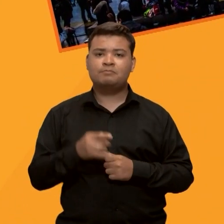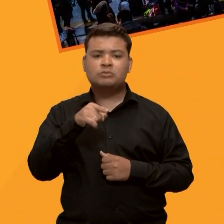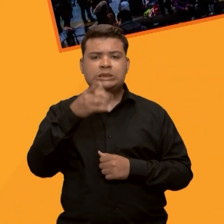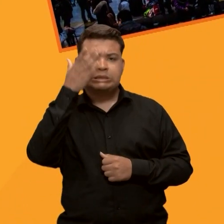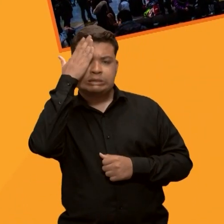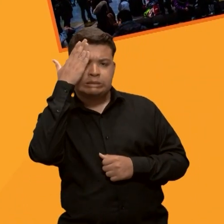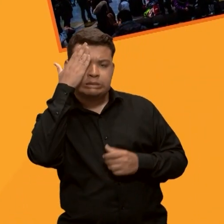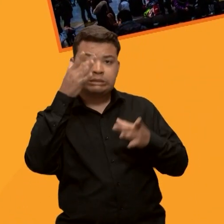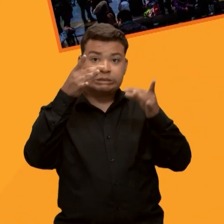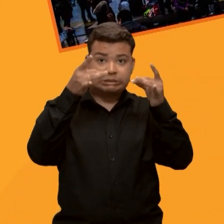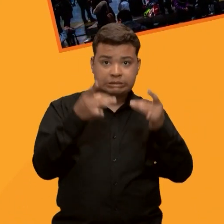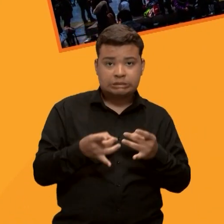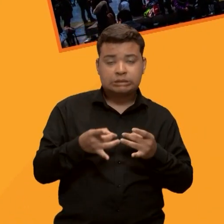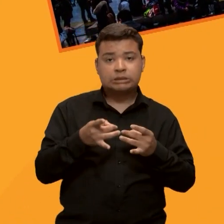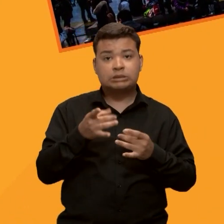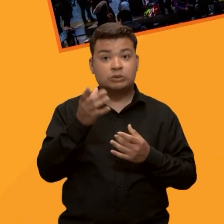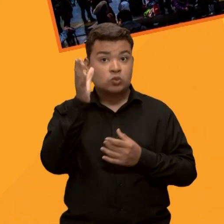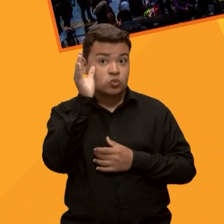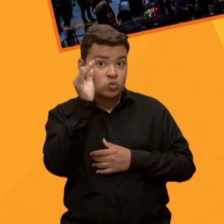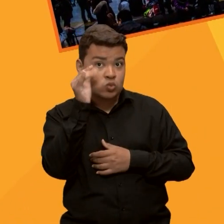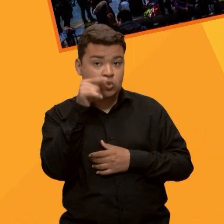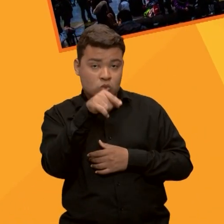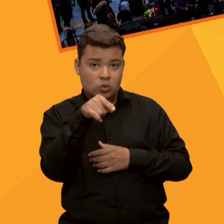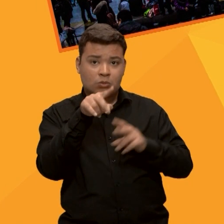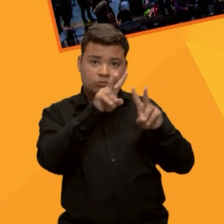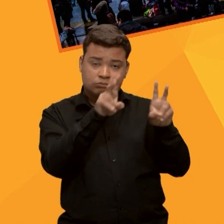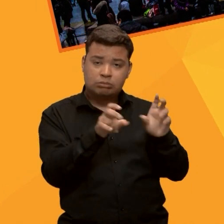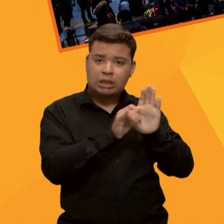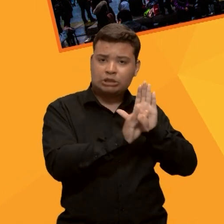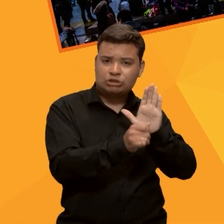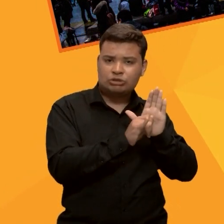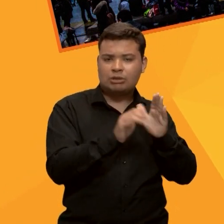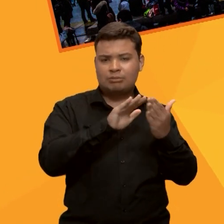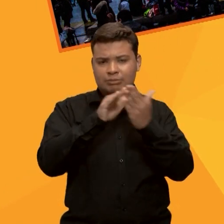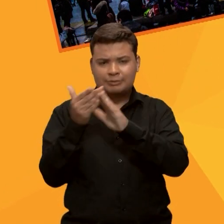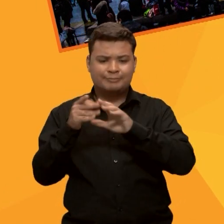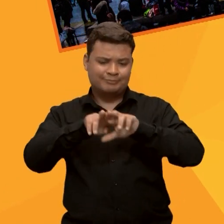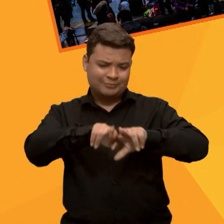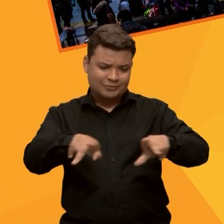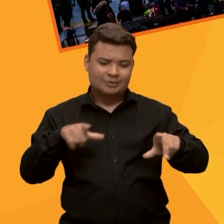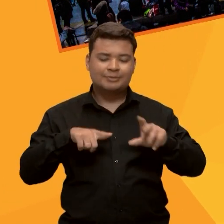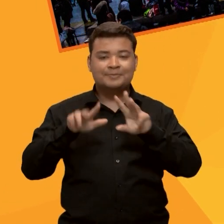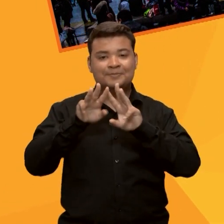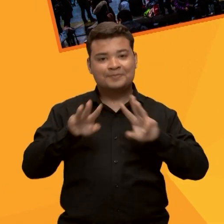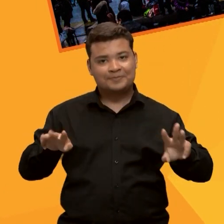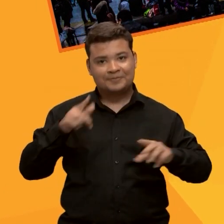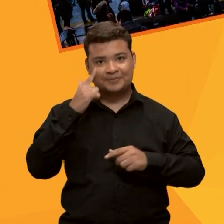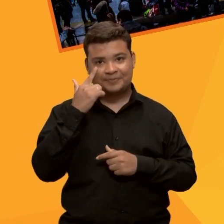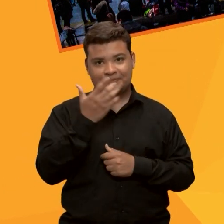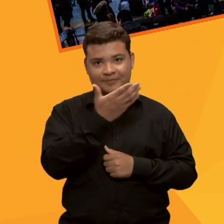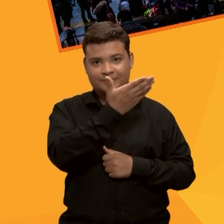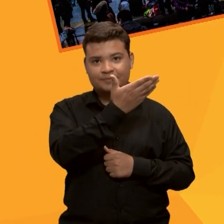dos eventos e editais de intercâmbio, acesse o site